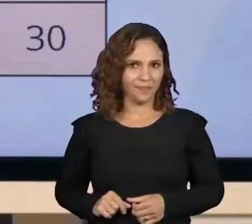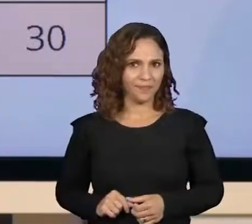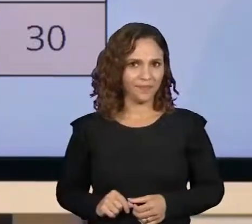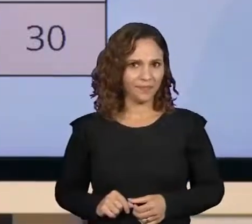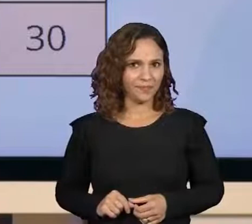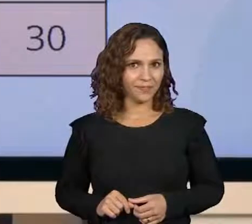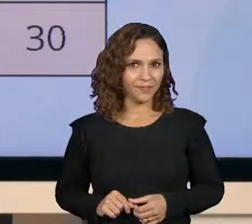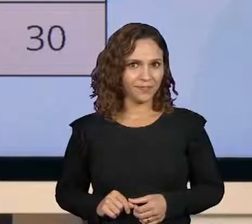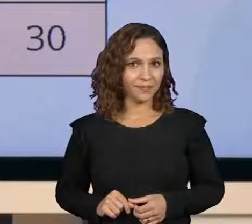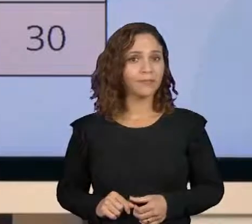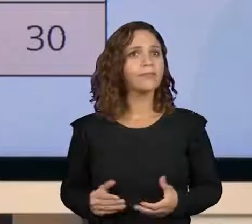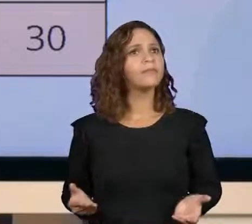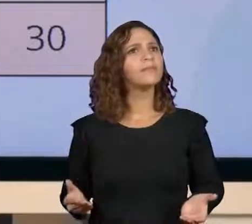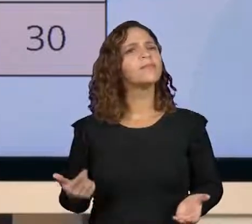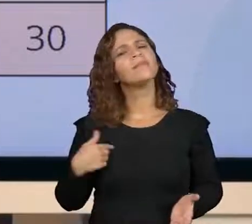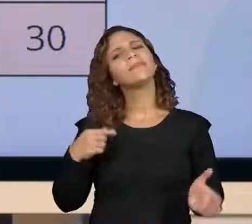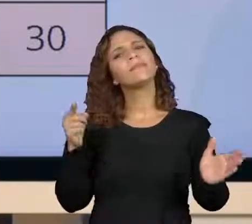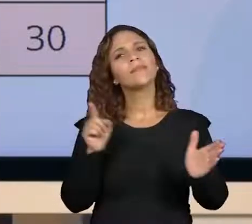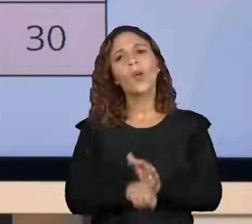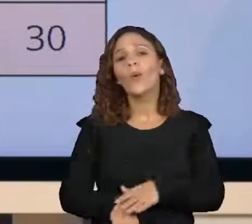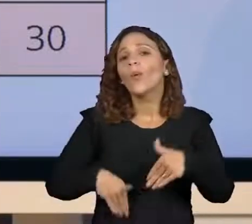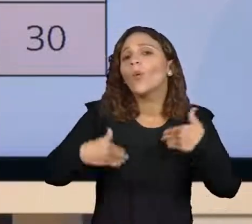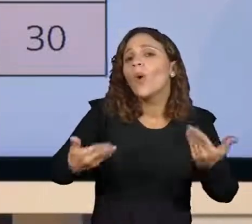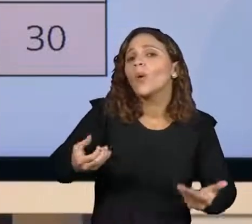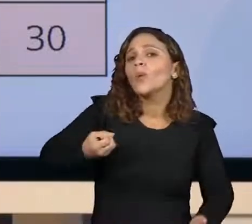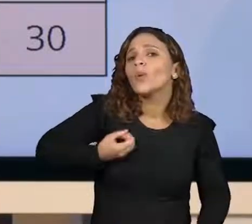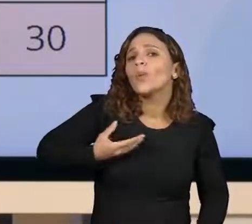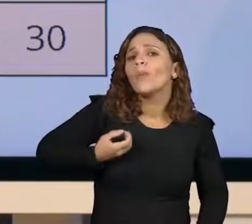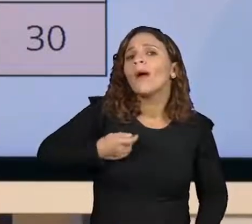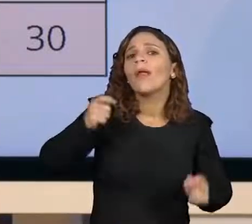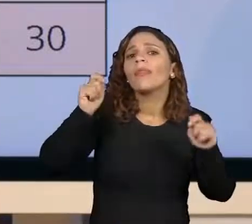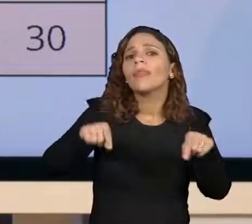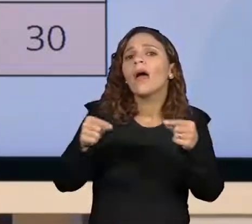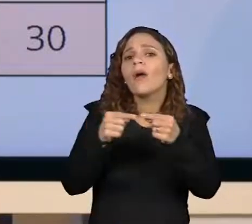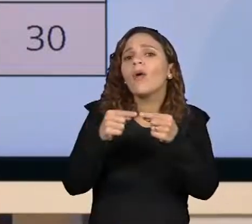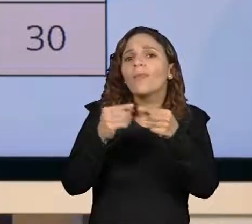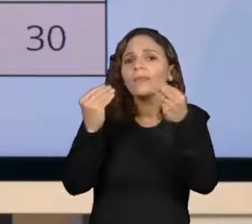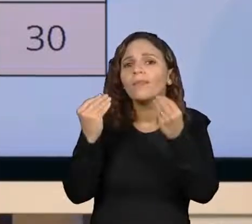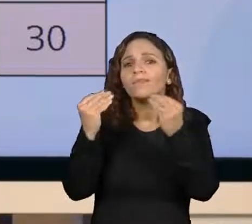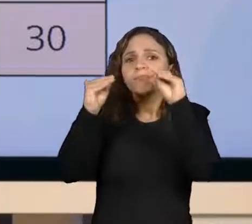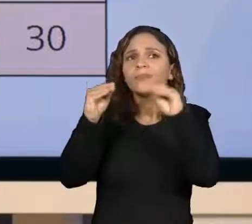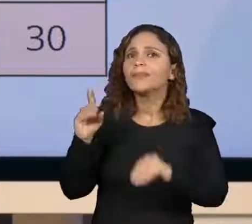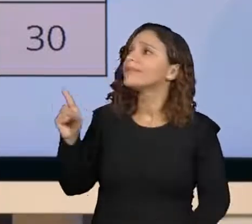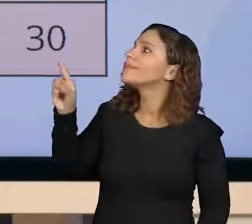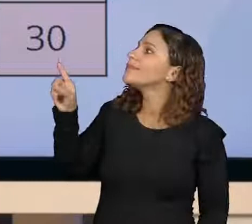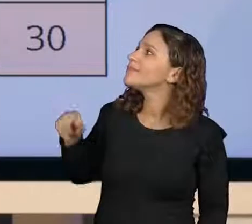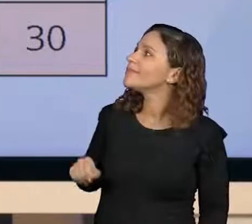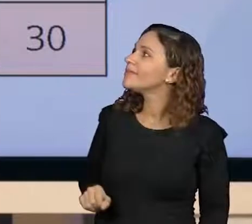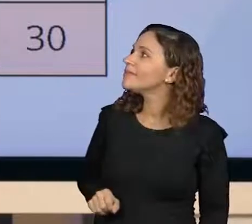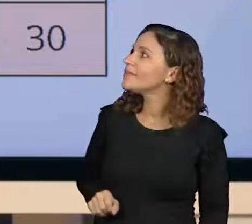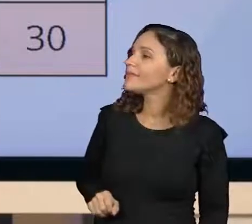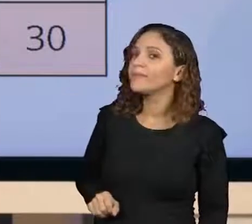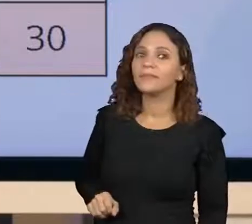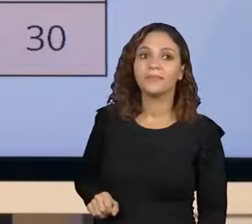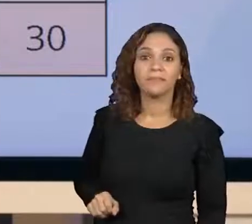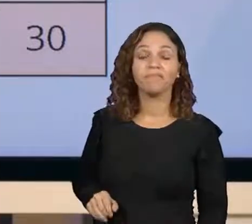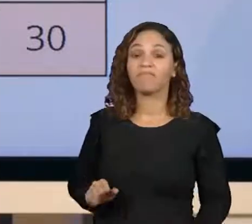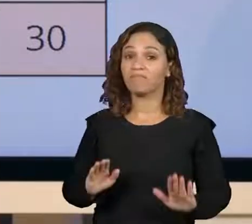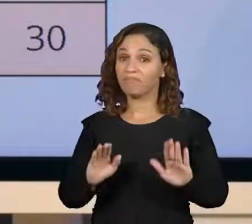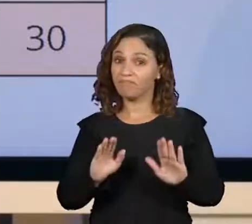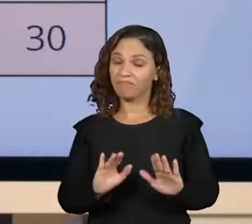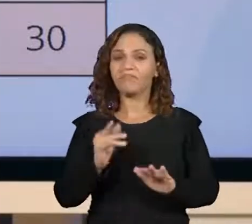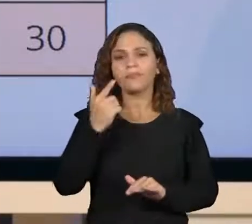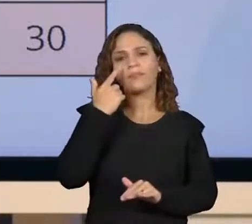espaços. Quais números podem completar essa sequência? Então, eu preciso analisar